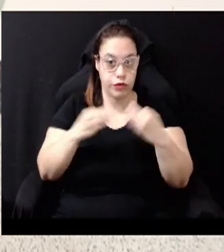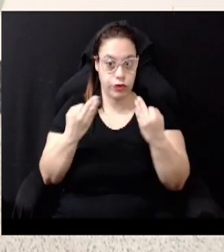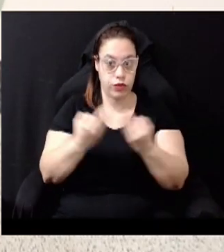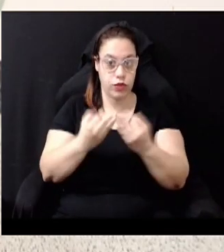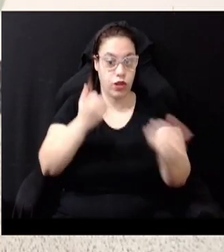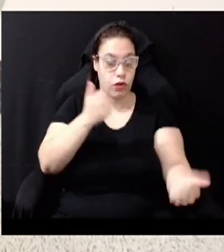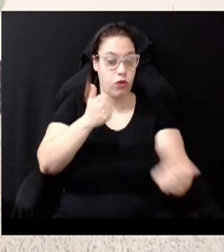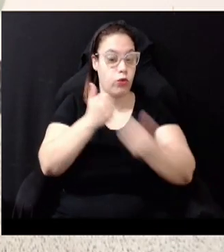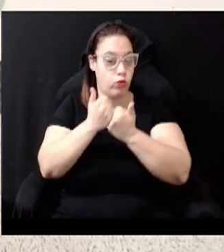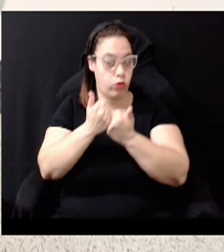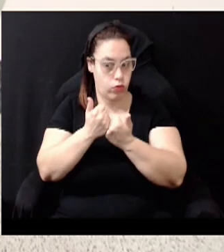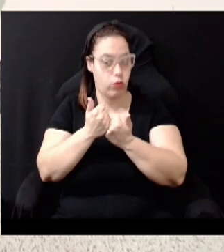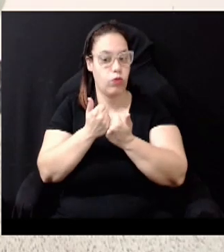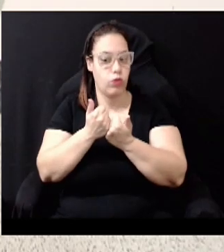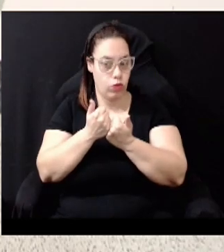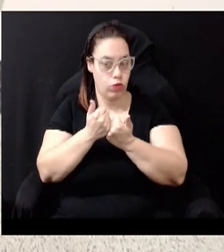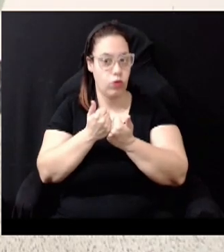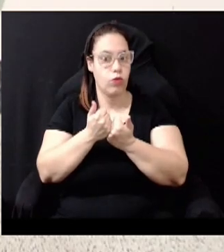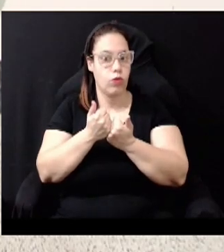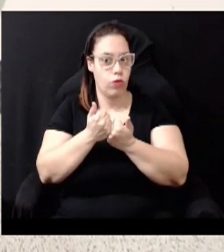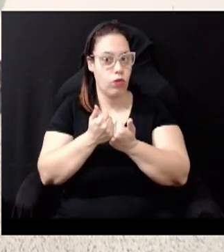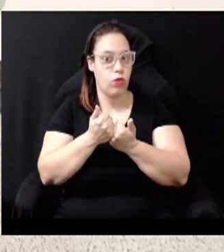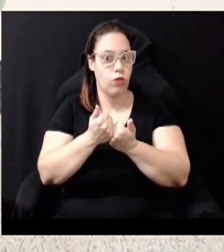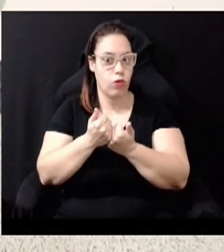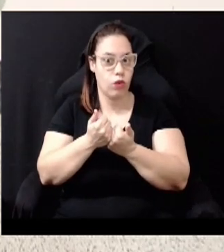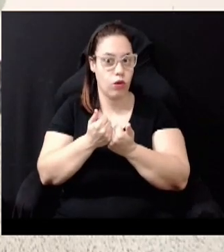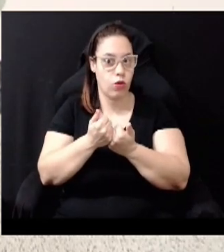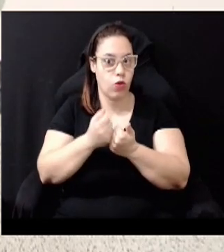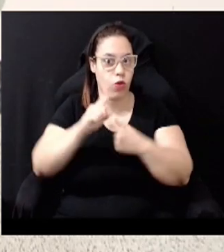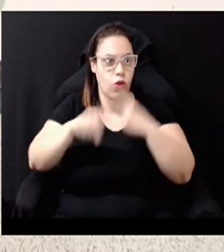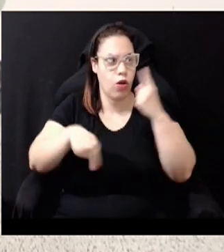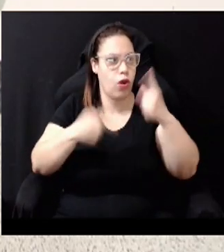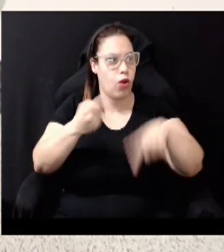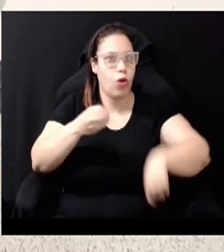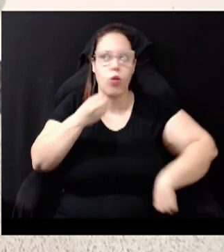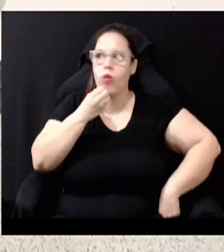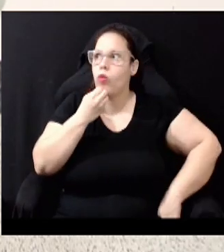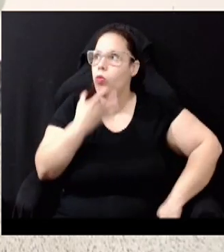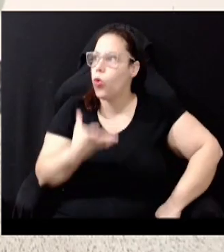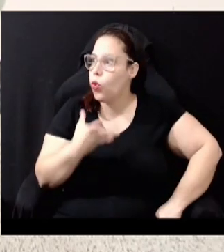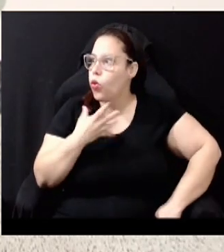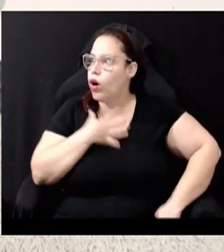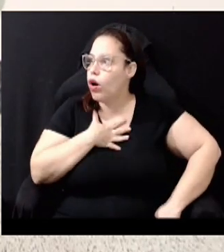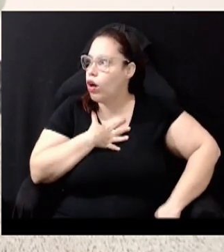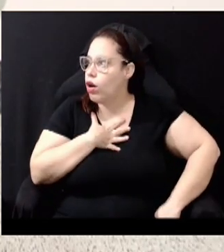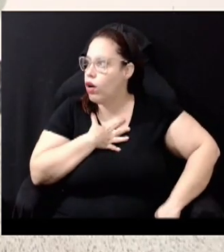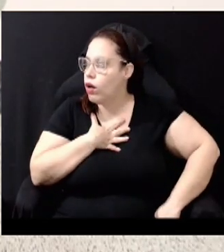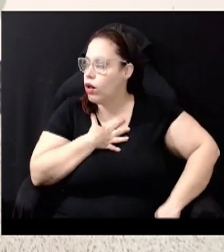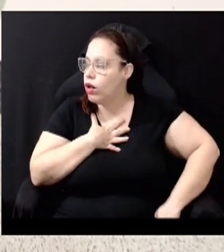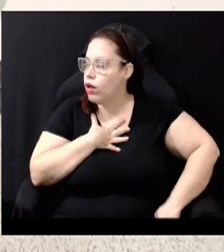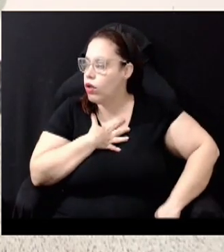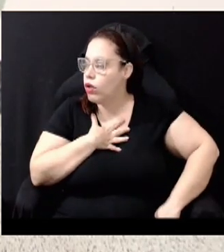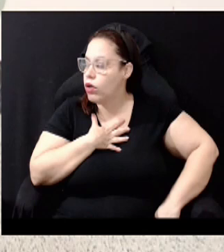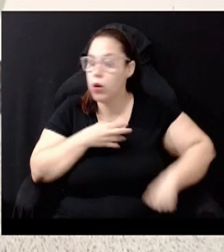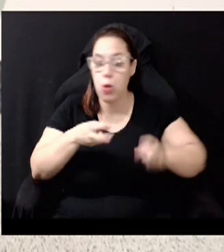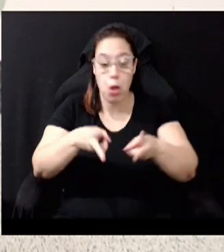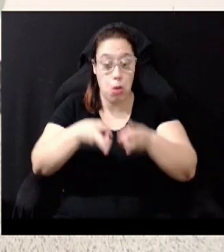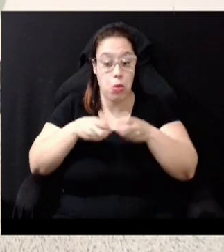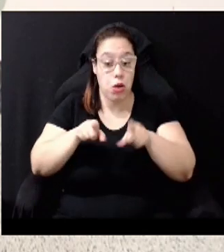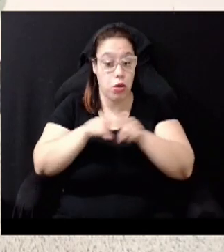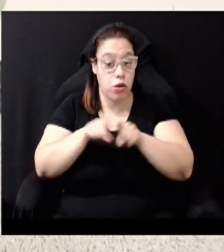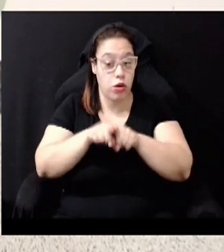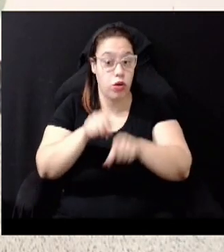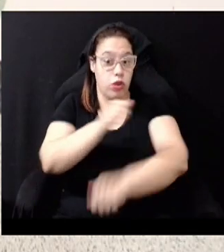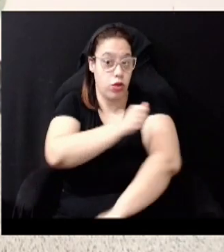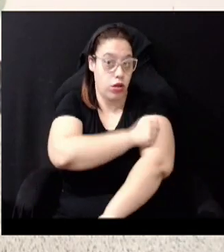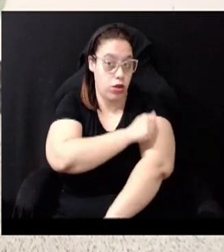algo excepcional, foi uma surpresa muito positiva, ficamos muito felizes, e percebemos que os alunos